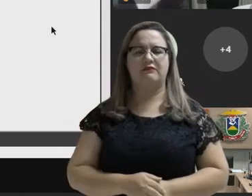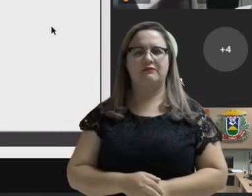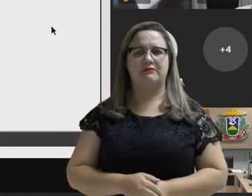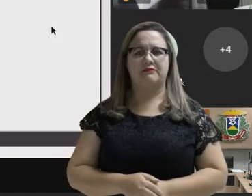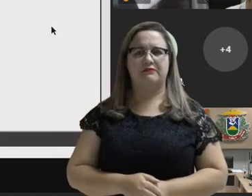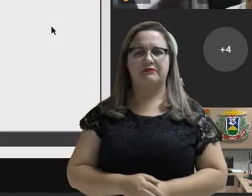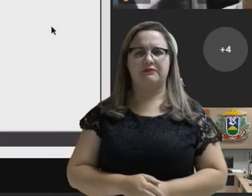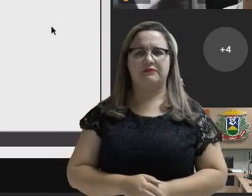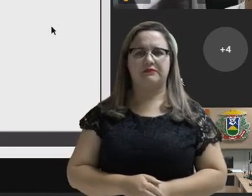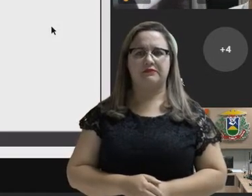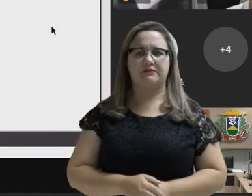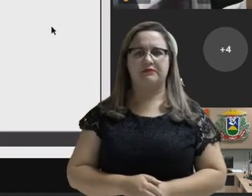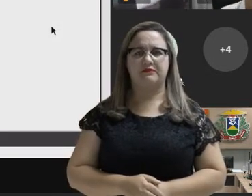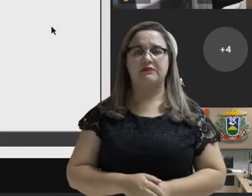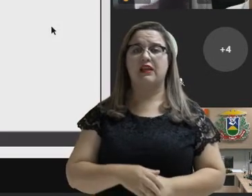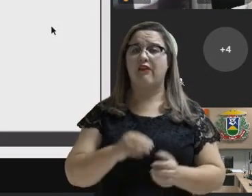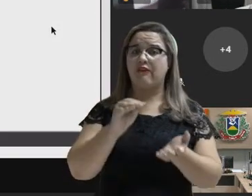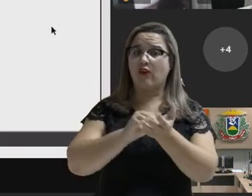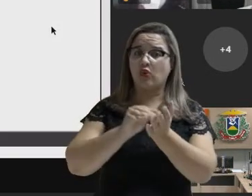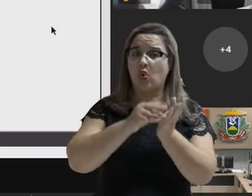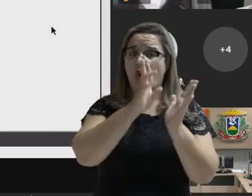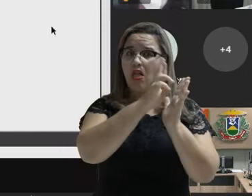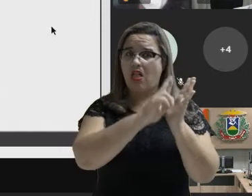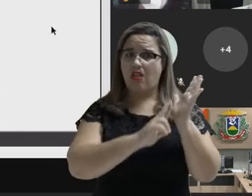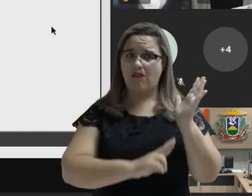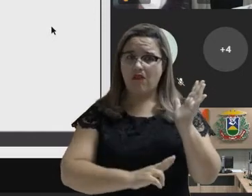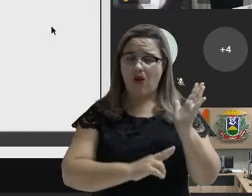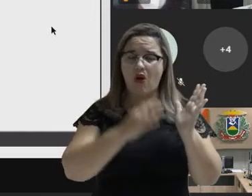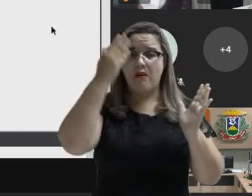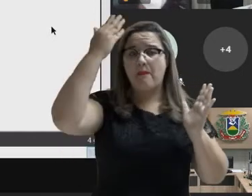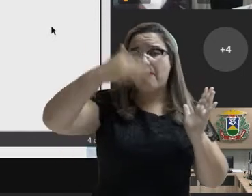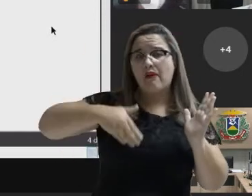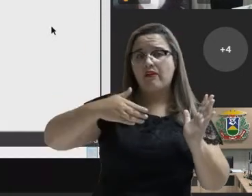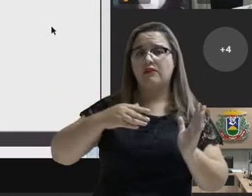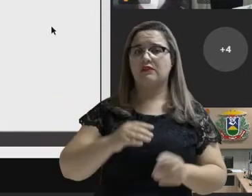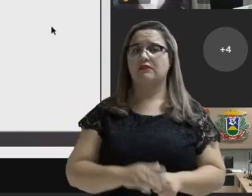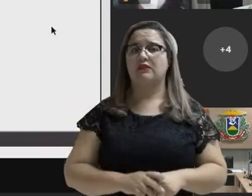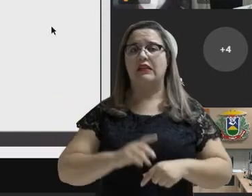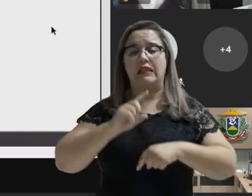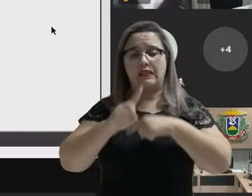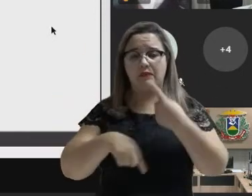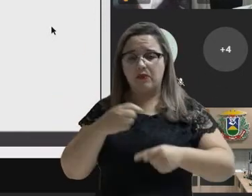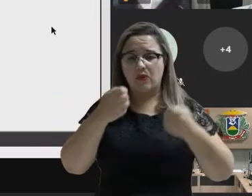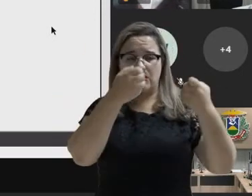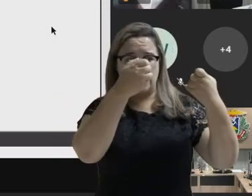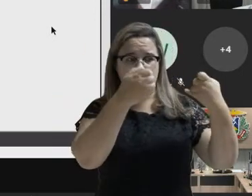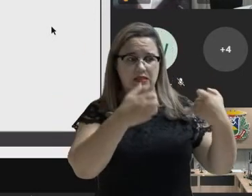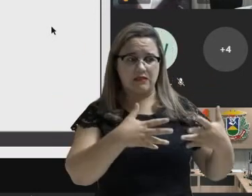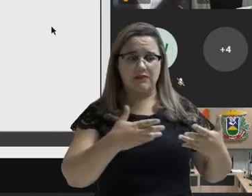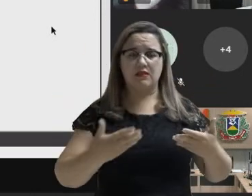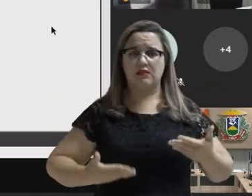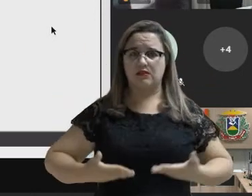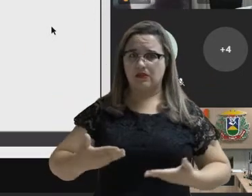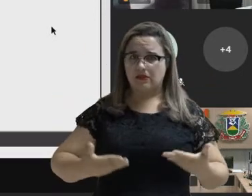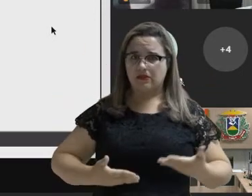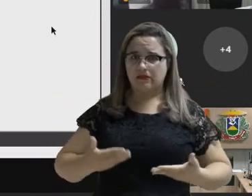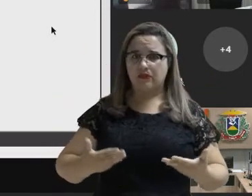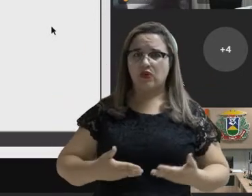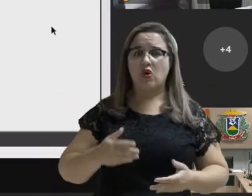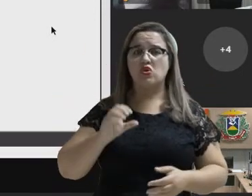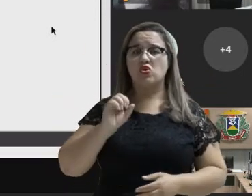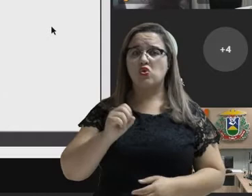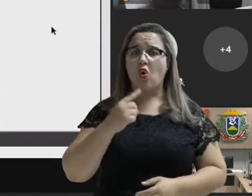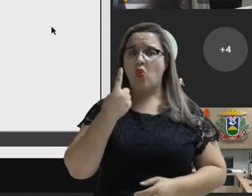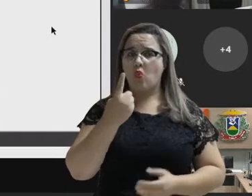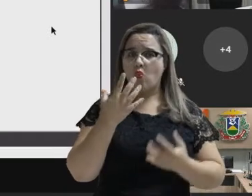irregularidades sobre. Depois, ele diz que os servidores, depois de estar a manifestar, apenas um concordou em tabular